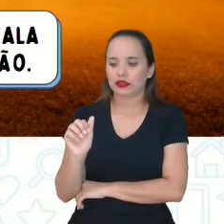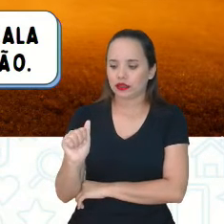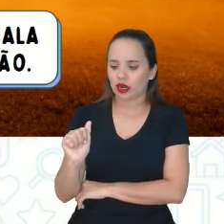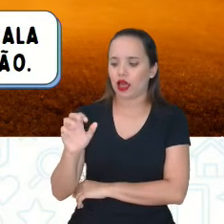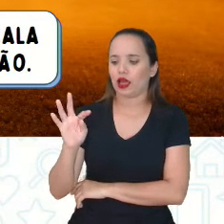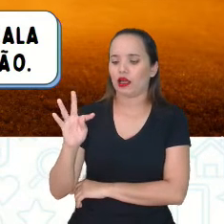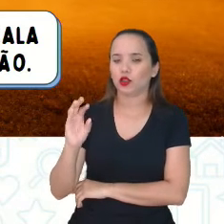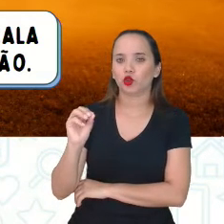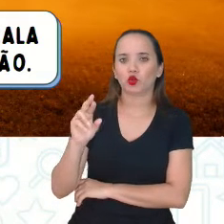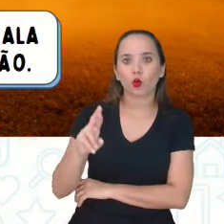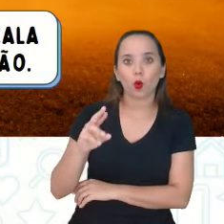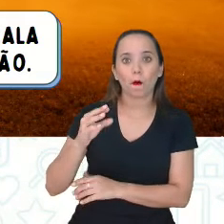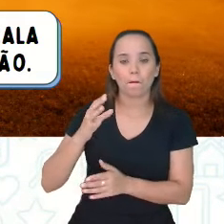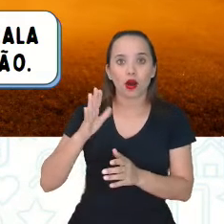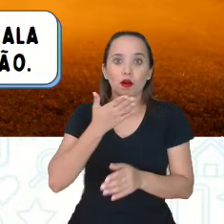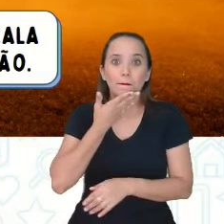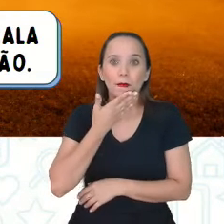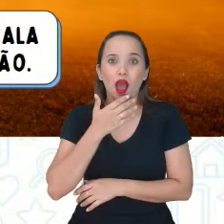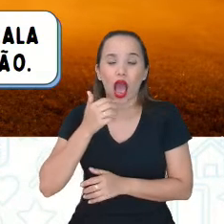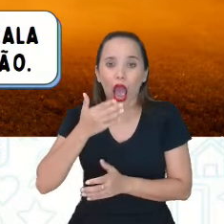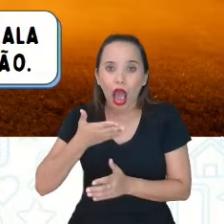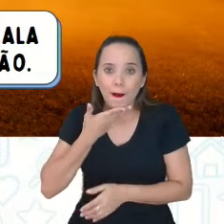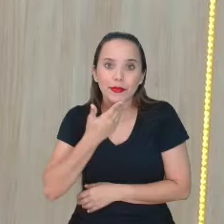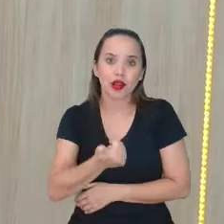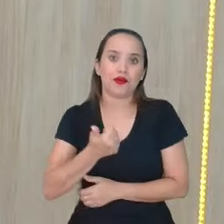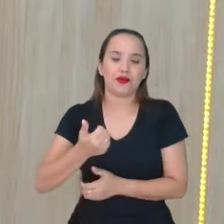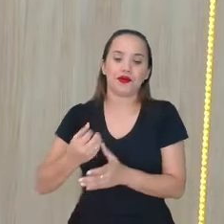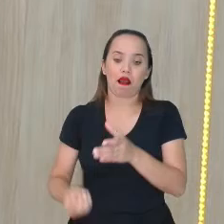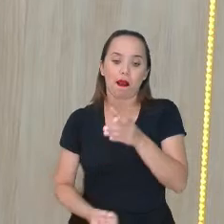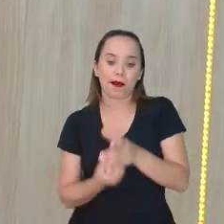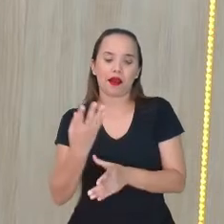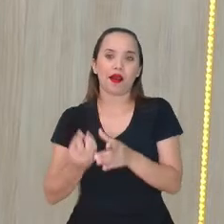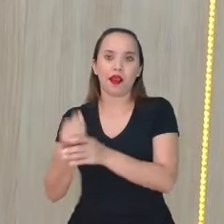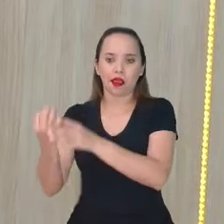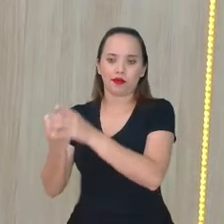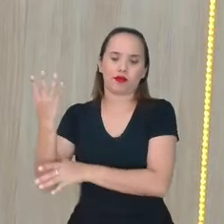auxiliar ali, né, no aumento da produção desses